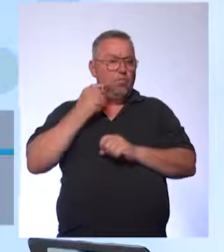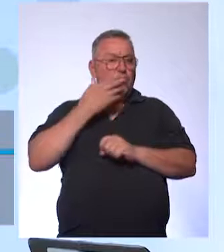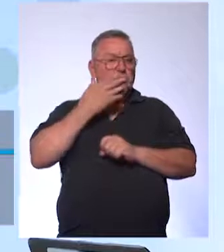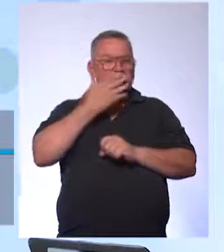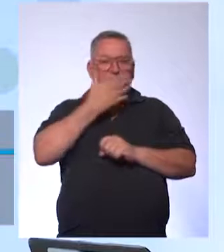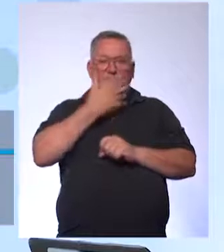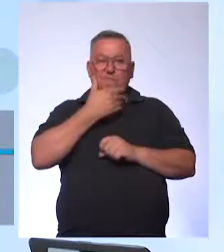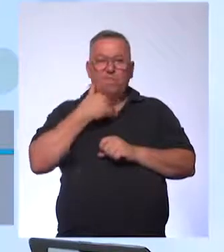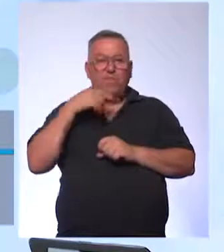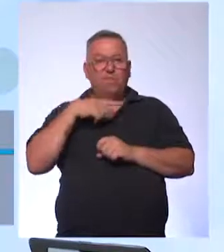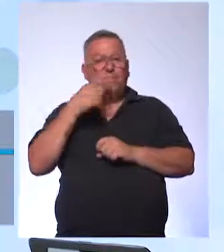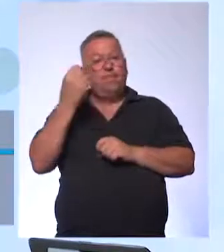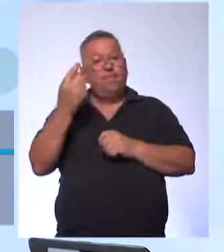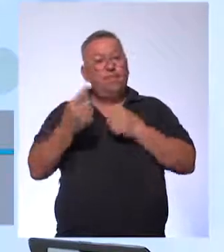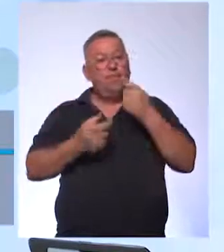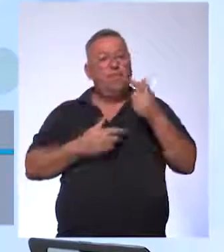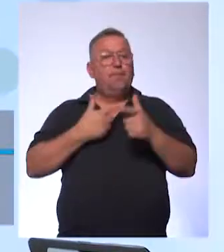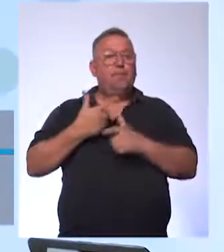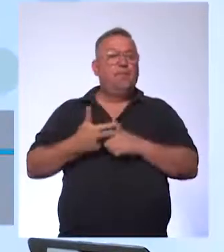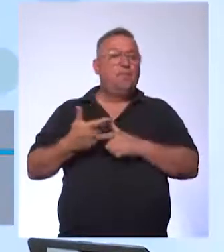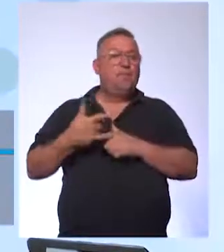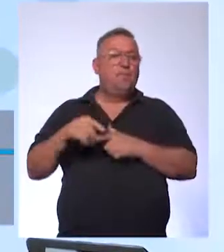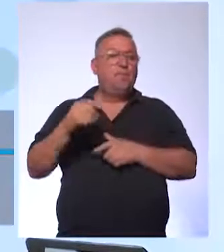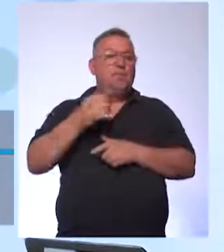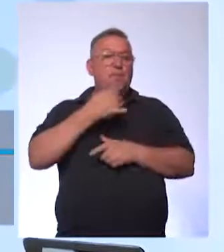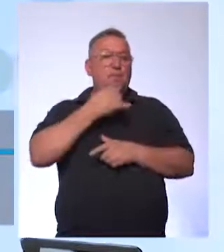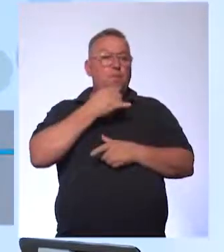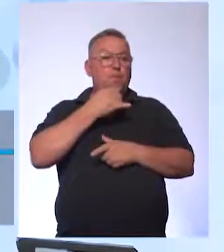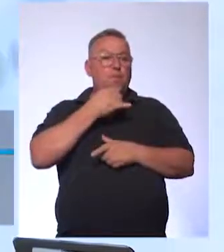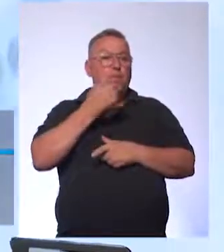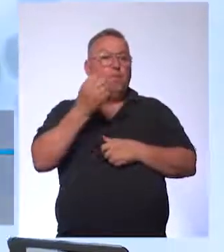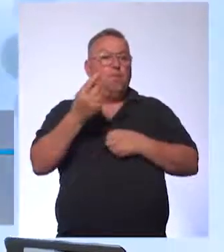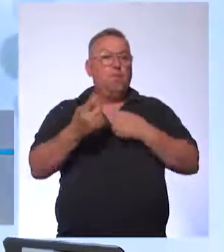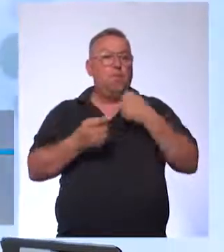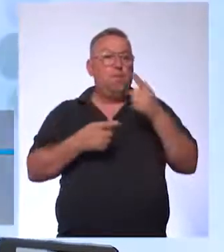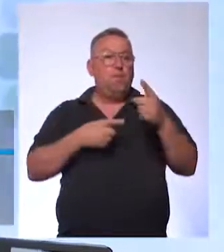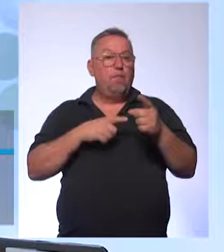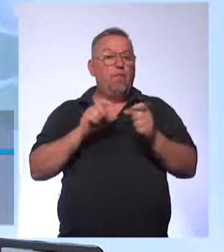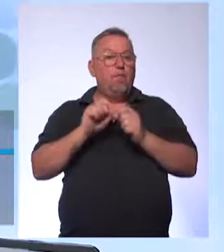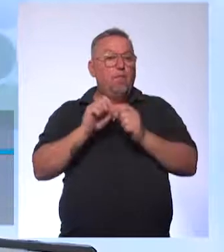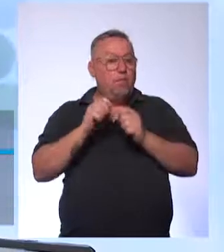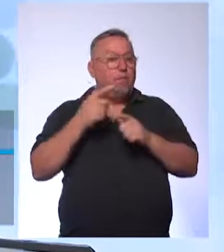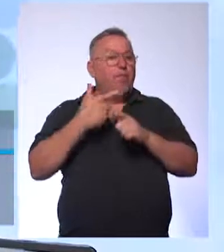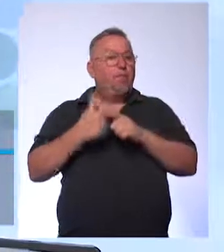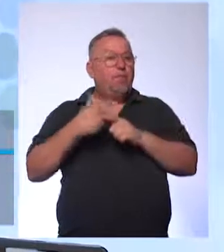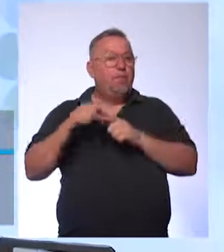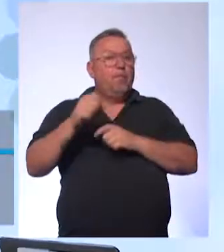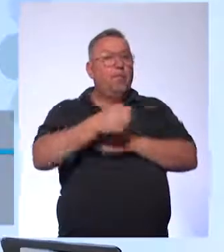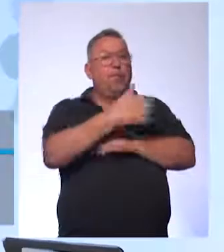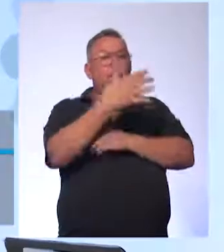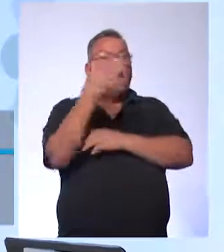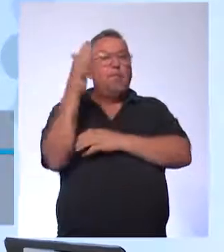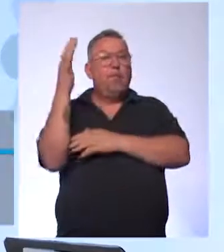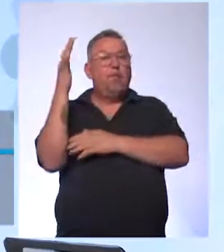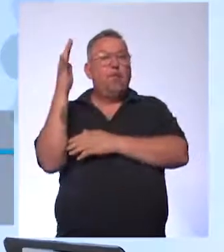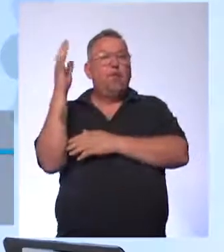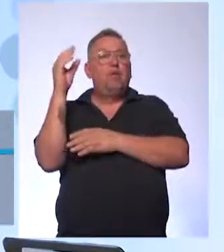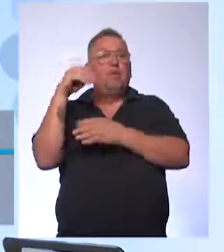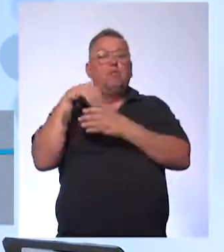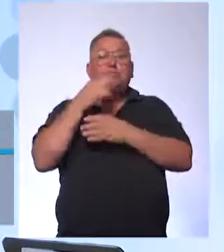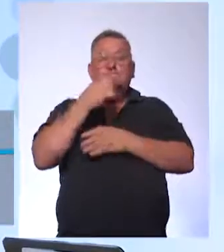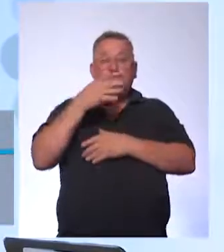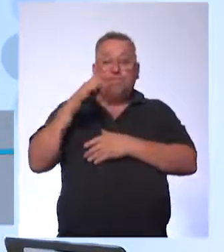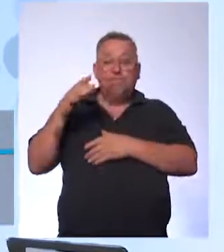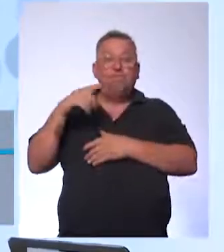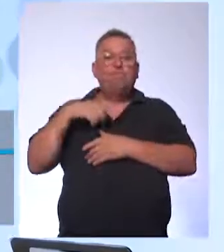aí a gente vai ter alguns problemas. Por exemplo, em algumas vai ter impacto ambiental, porque, por exemplo, eu coloco lá uma estrutura no mar,